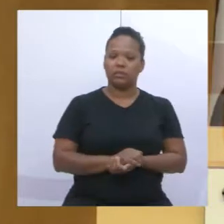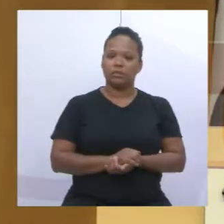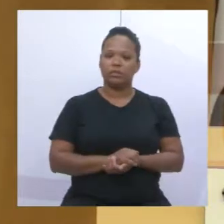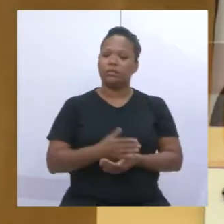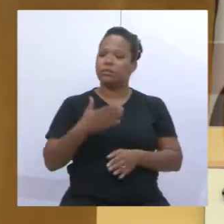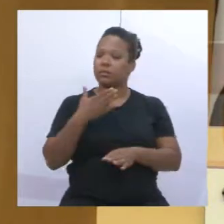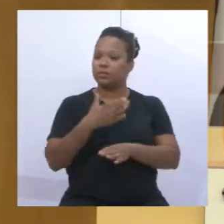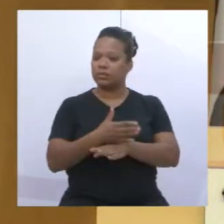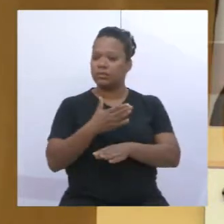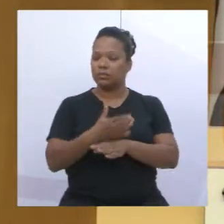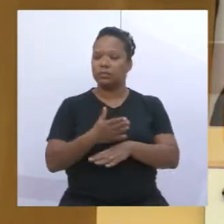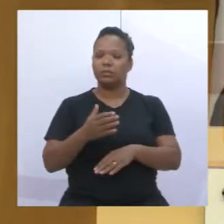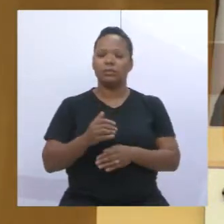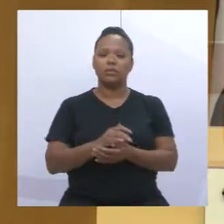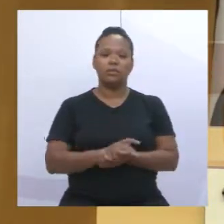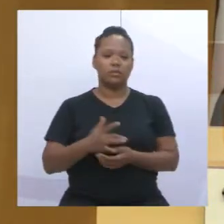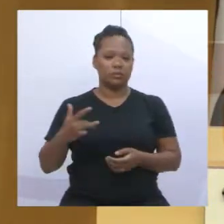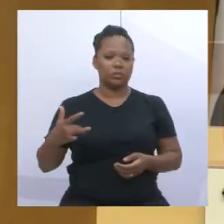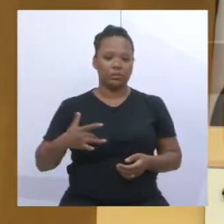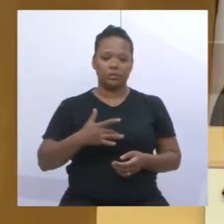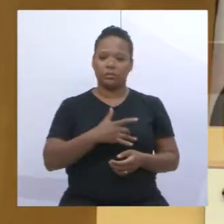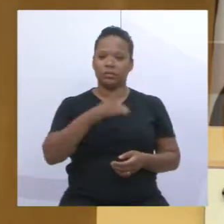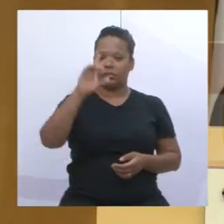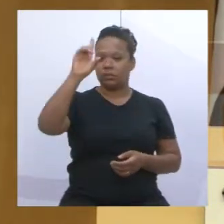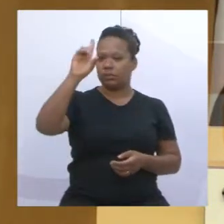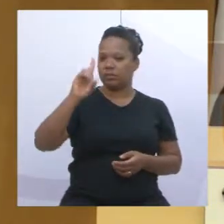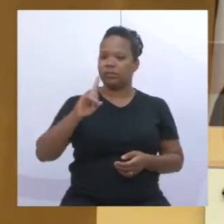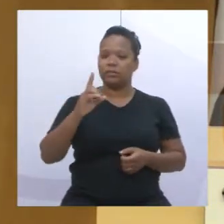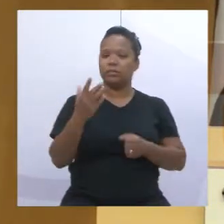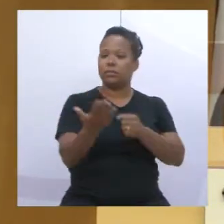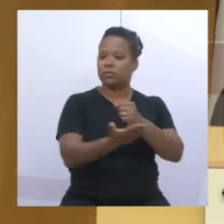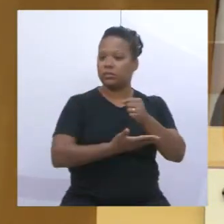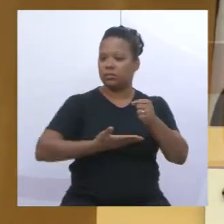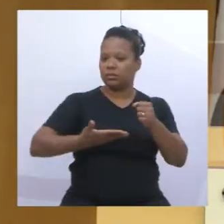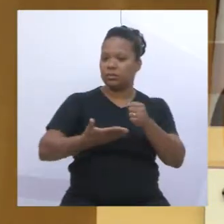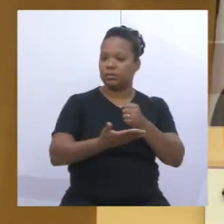serviço passou a ser tratado como um direito fundamental,